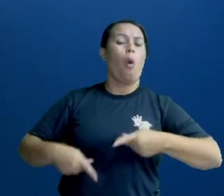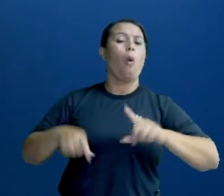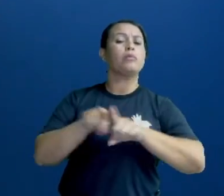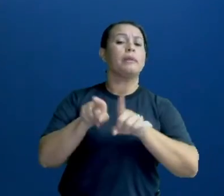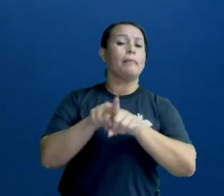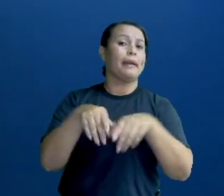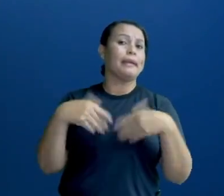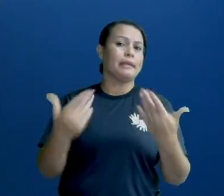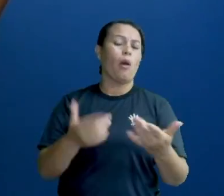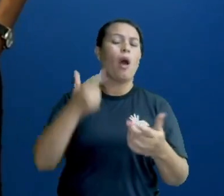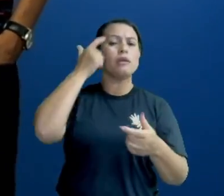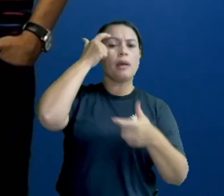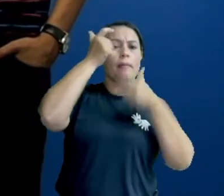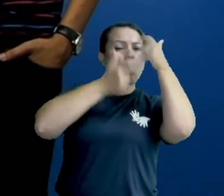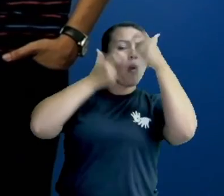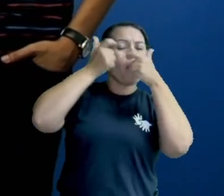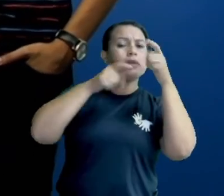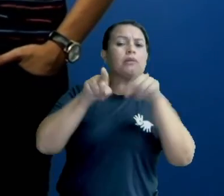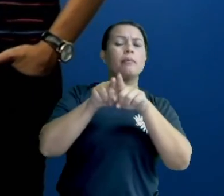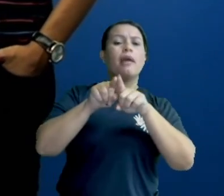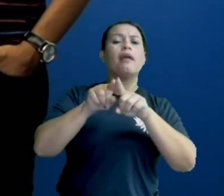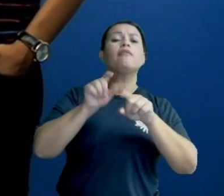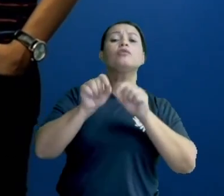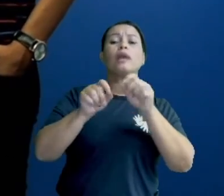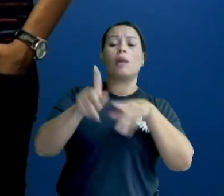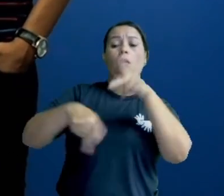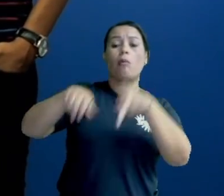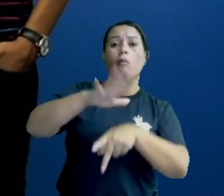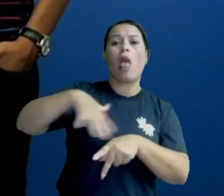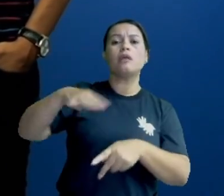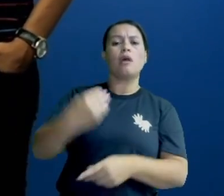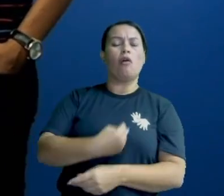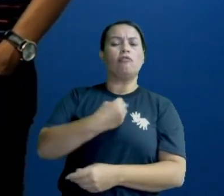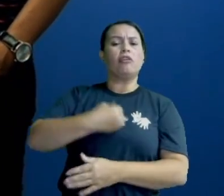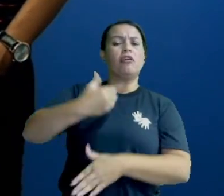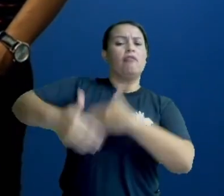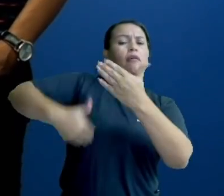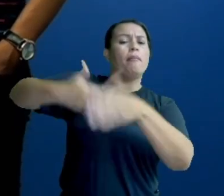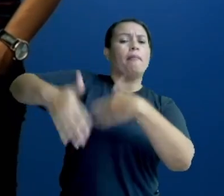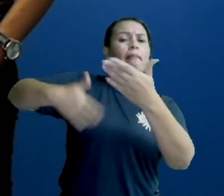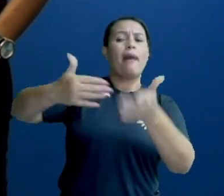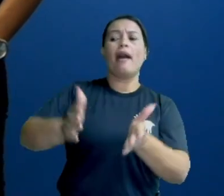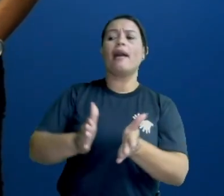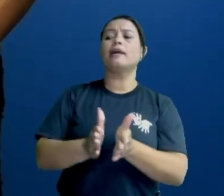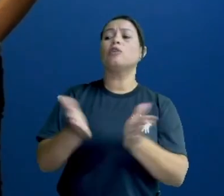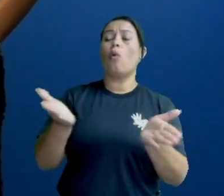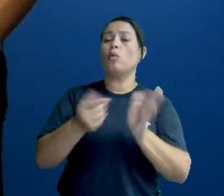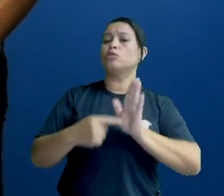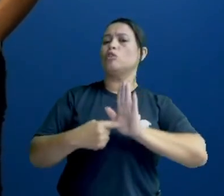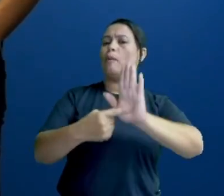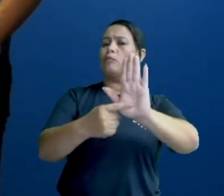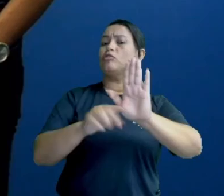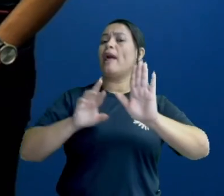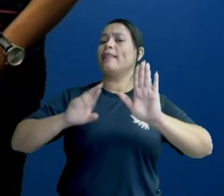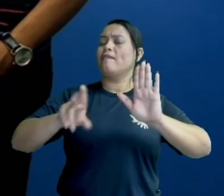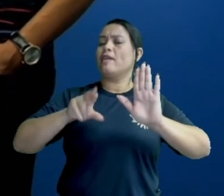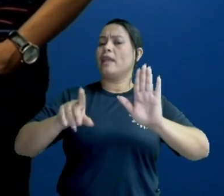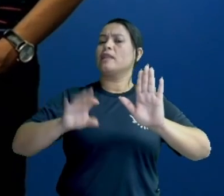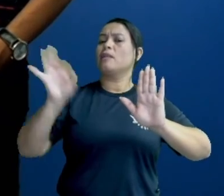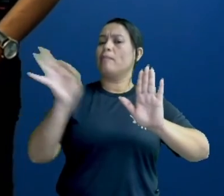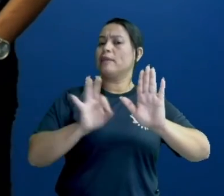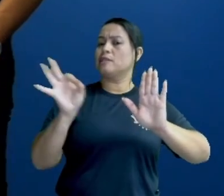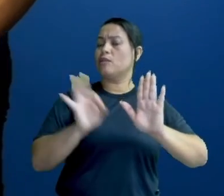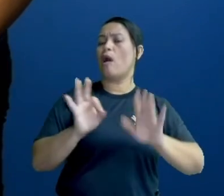taxas. Então, essa preocupação faz com que a população viva mais ao longo do tempo. Tá, aqui é só para mostrar a diferença de percentual